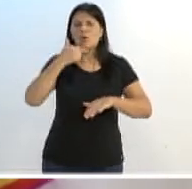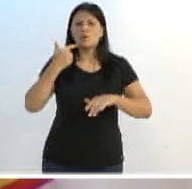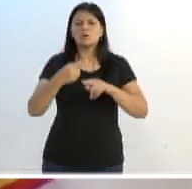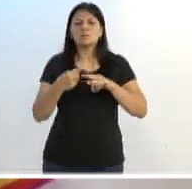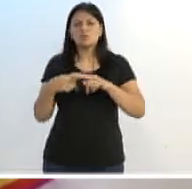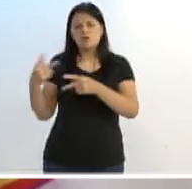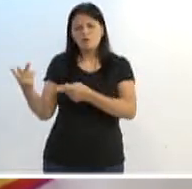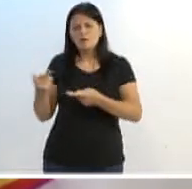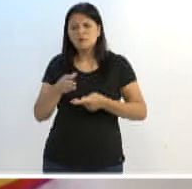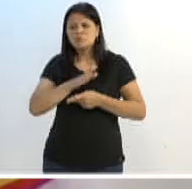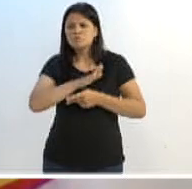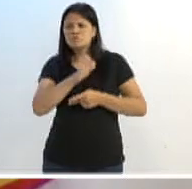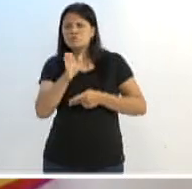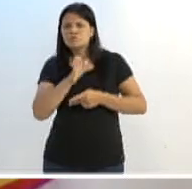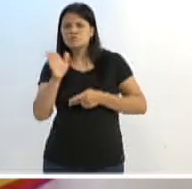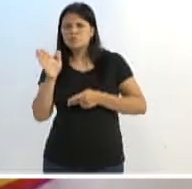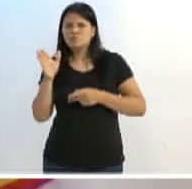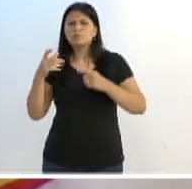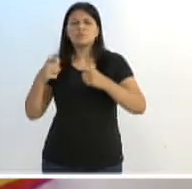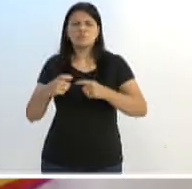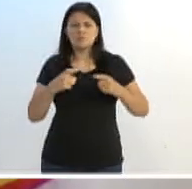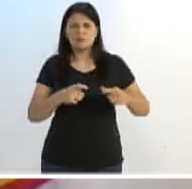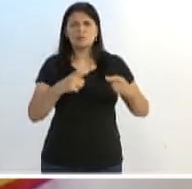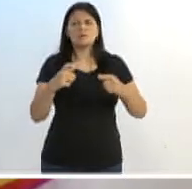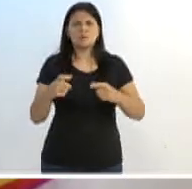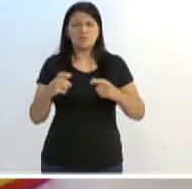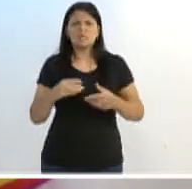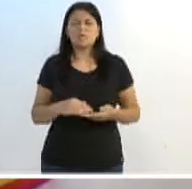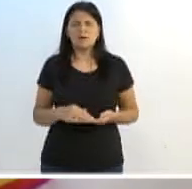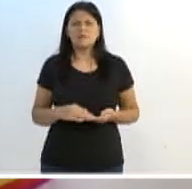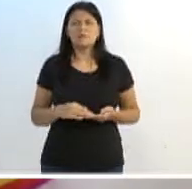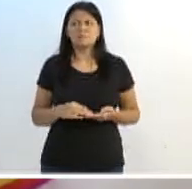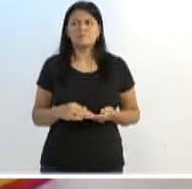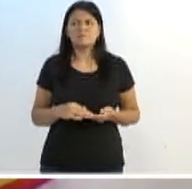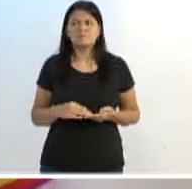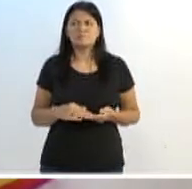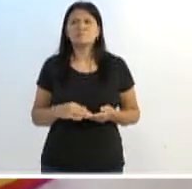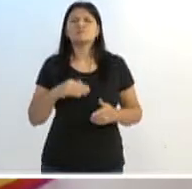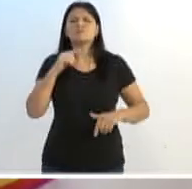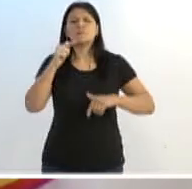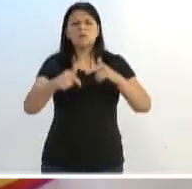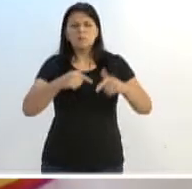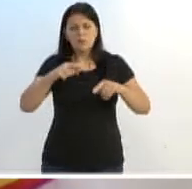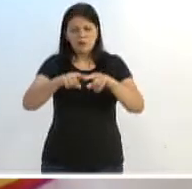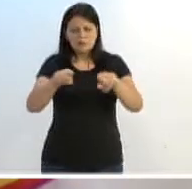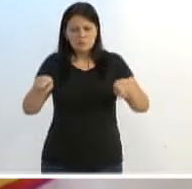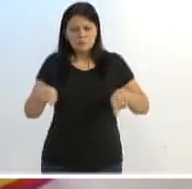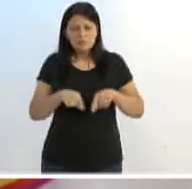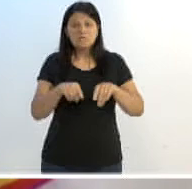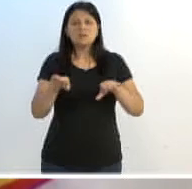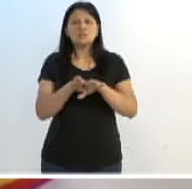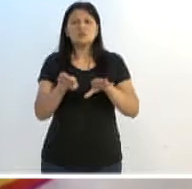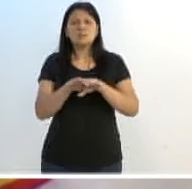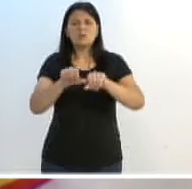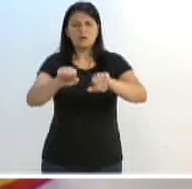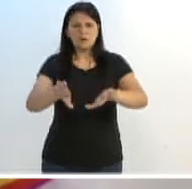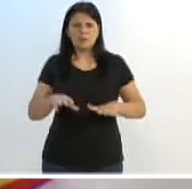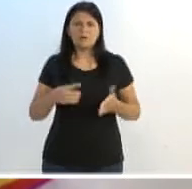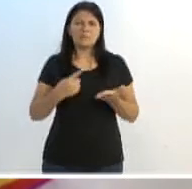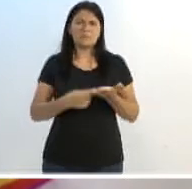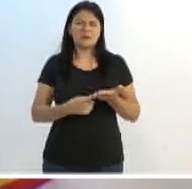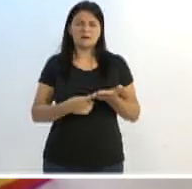que nós fazemos, né, nos serviços que a gente presta, nos trabalhos de gabinete e a sessão plenária. Então,